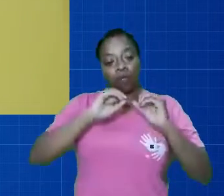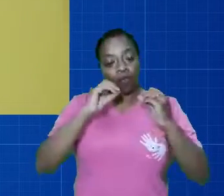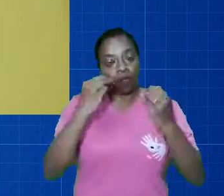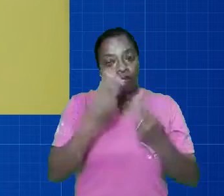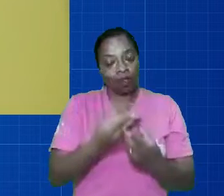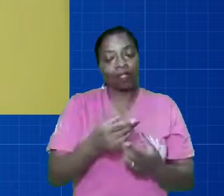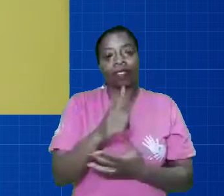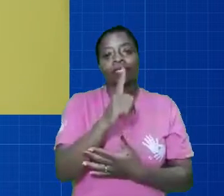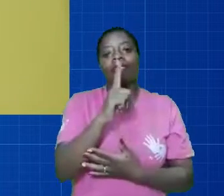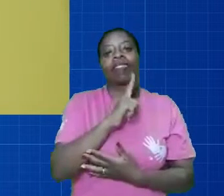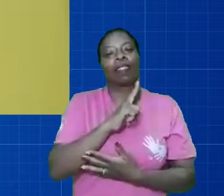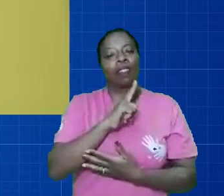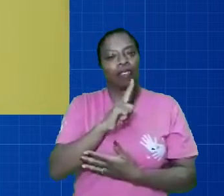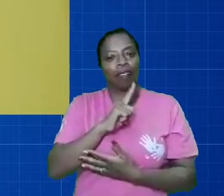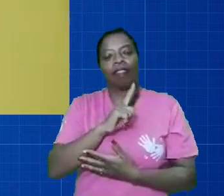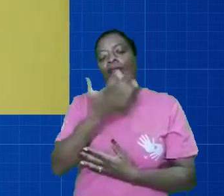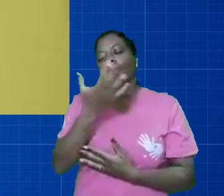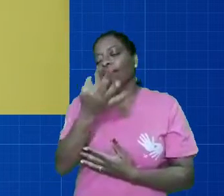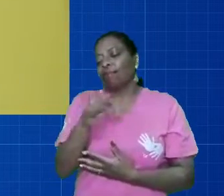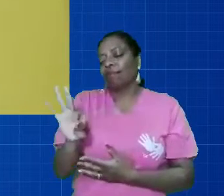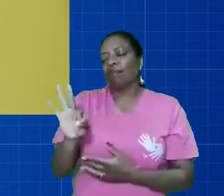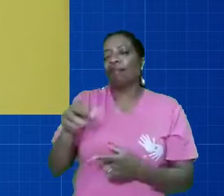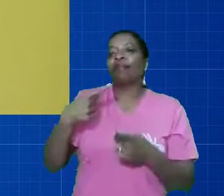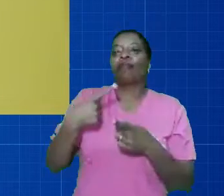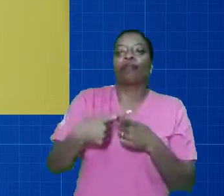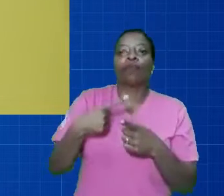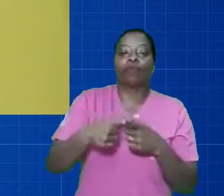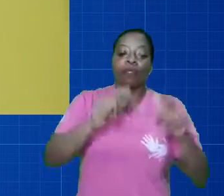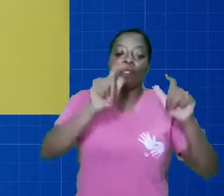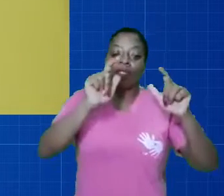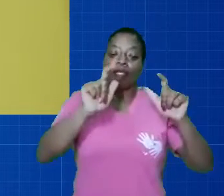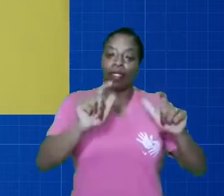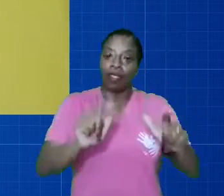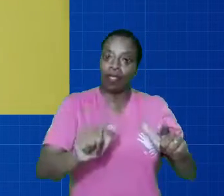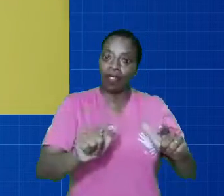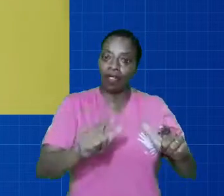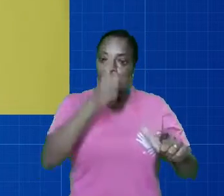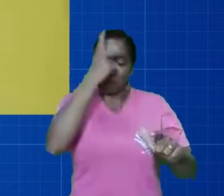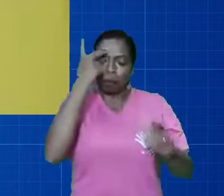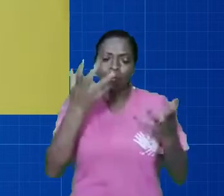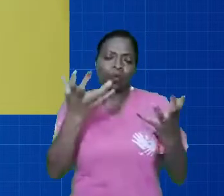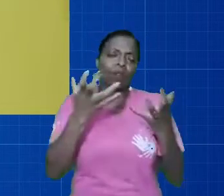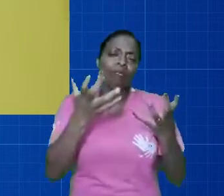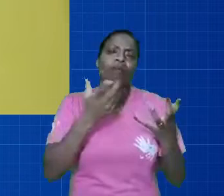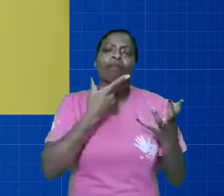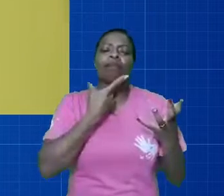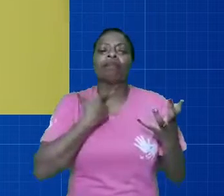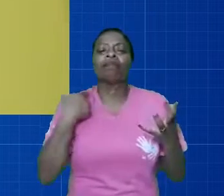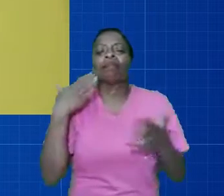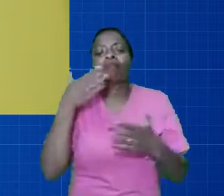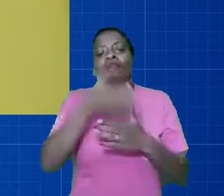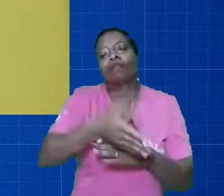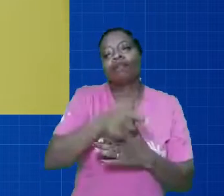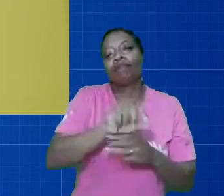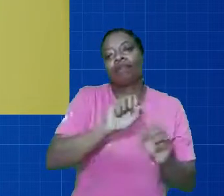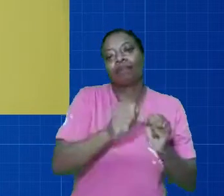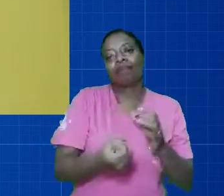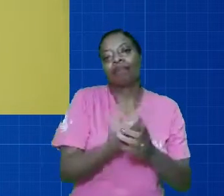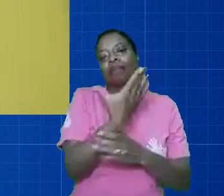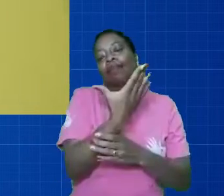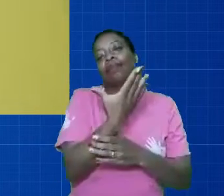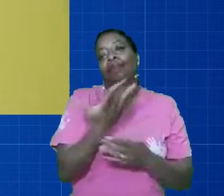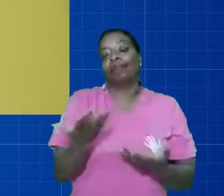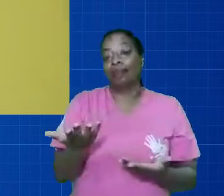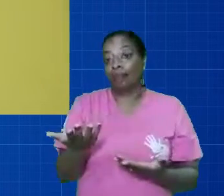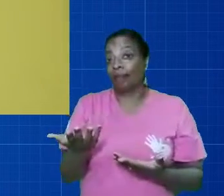porque ela foi um espaço muito desejado pelos professores de artes, né? Então, o